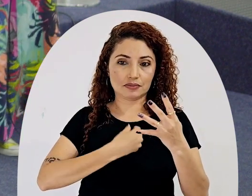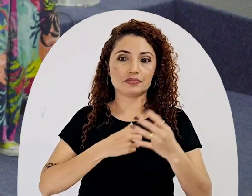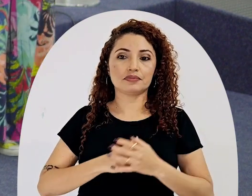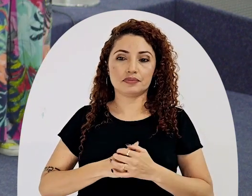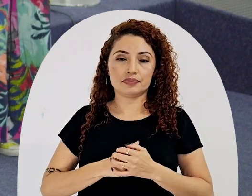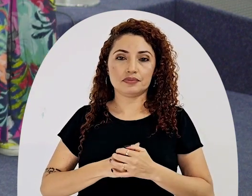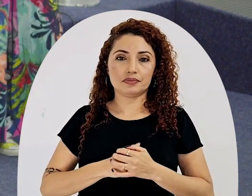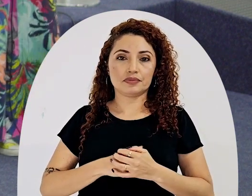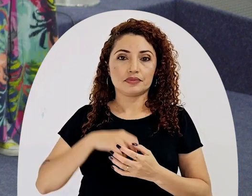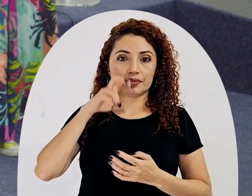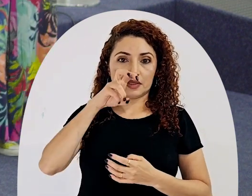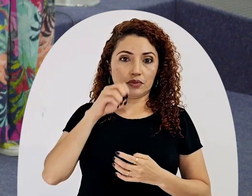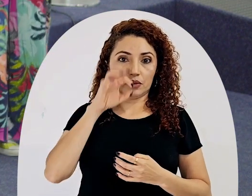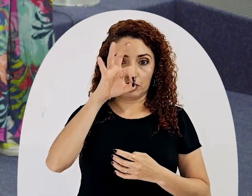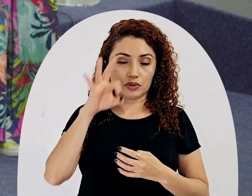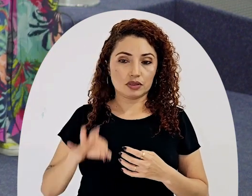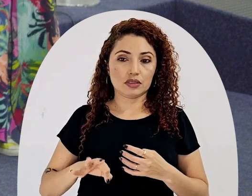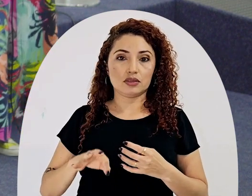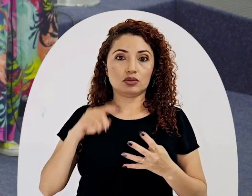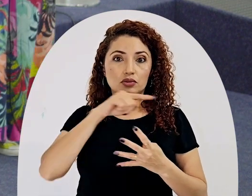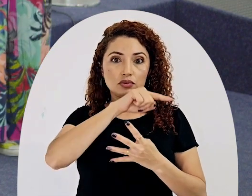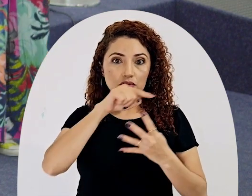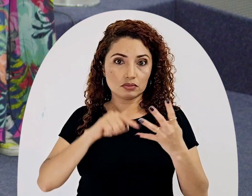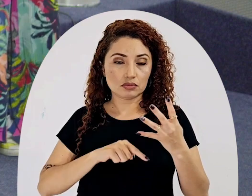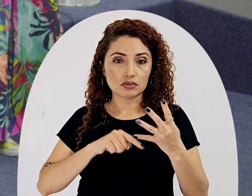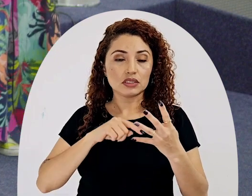50% dessas pessoas do vídeo morreu.